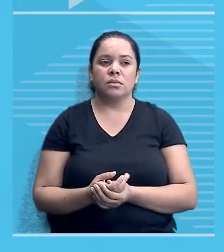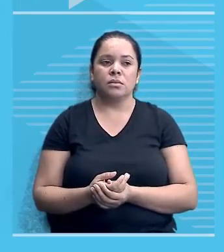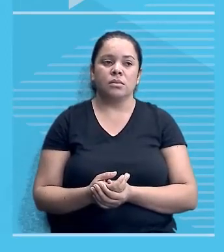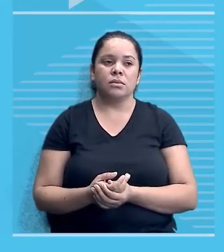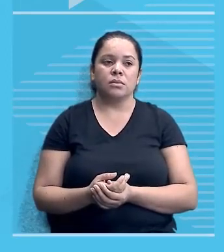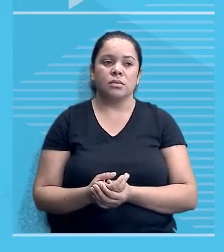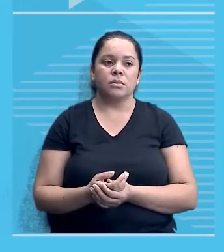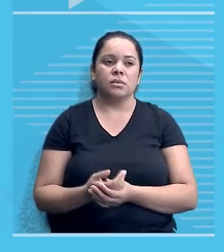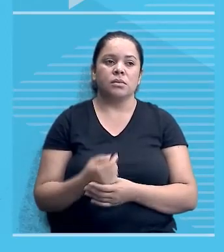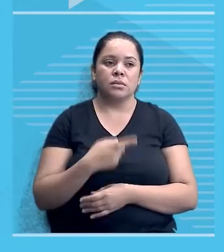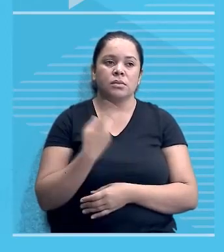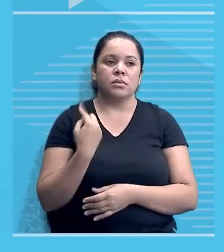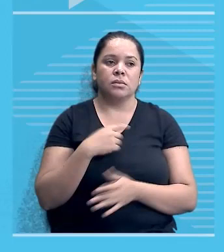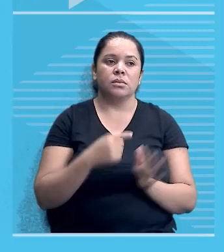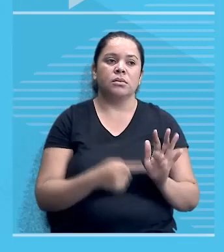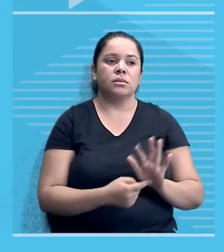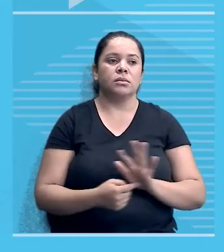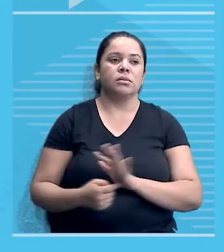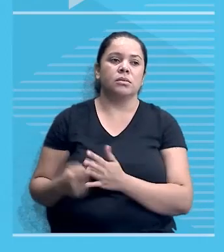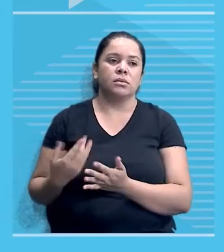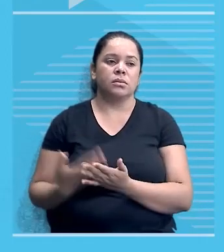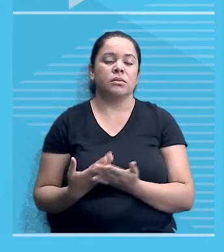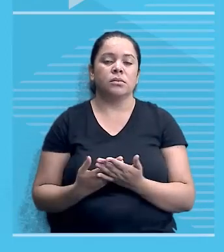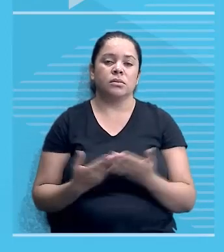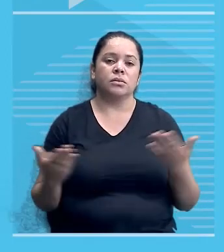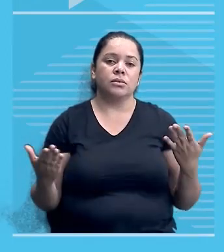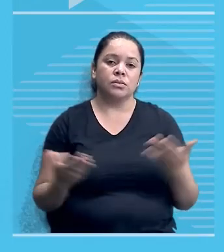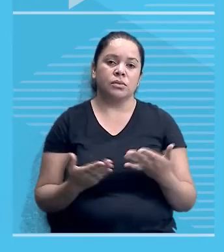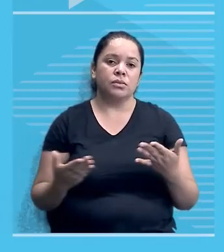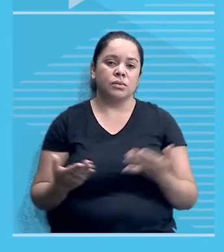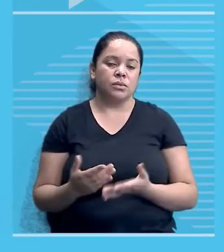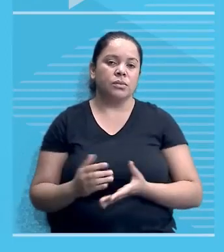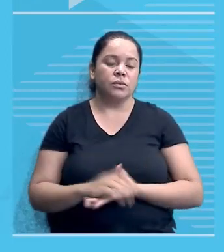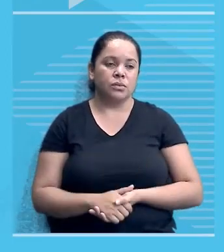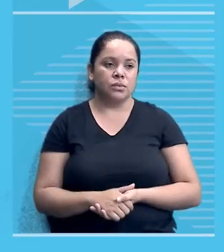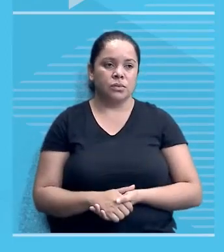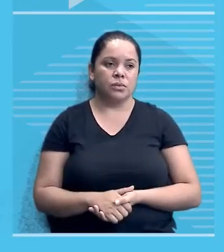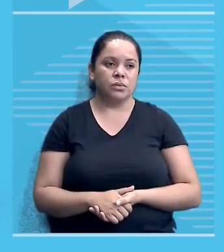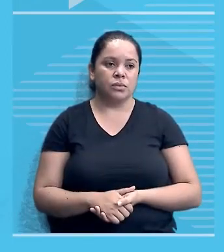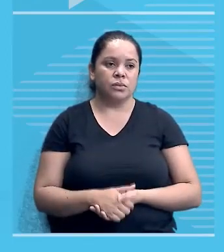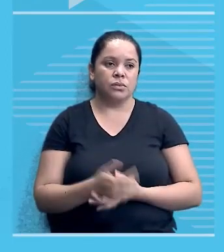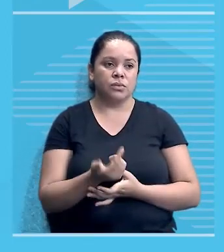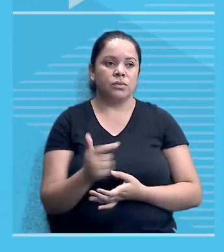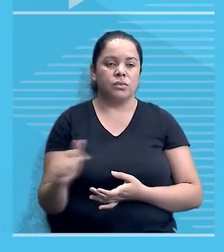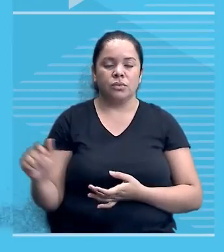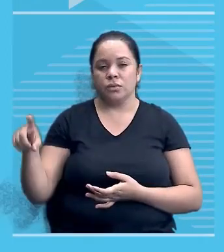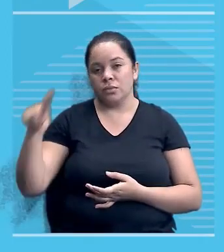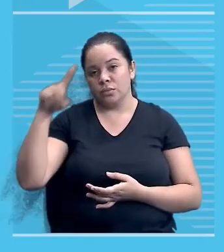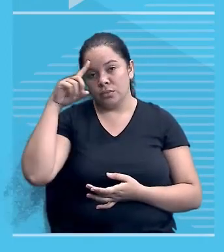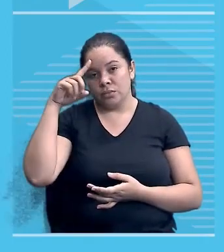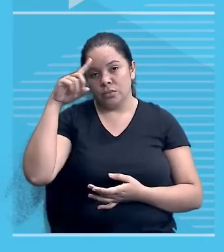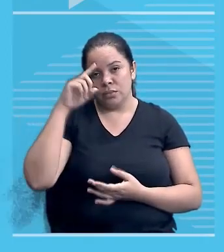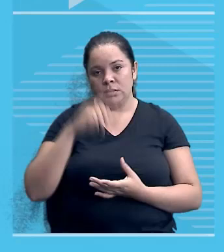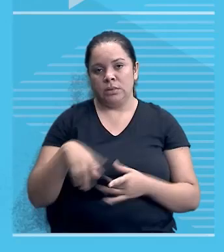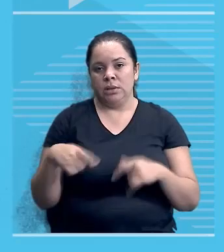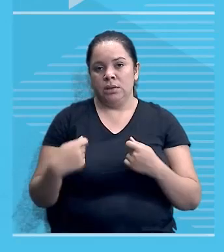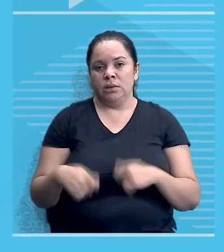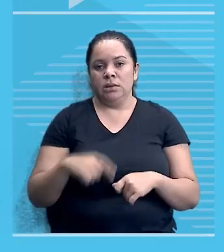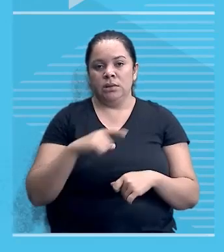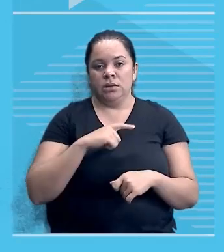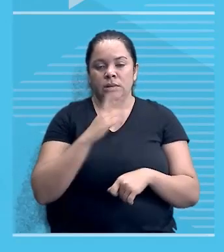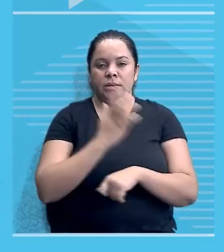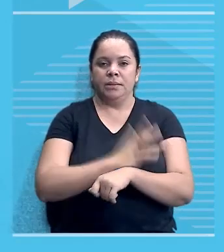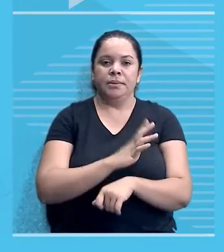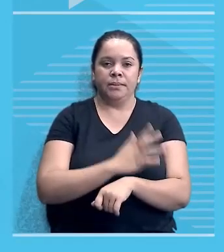né O que foi abordado na aula de hoje aí no contraturno e em outros dias né exatamente nós temos que ter esse ato né